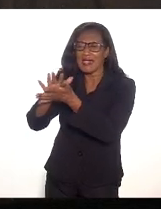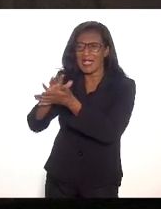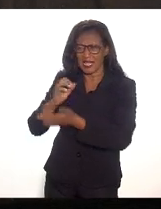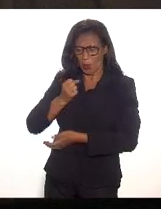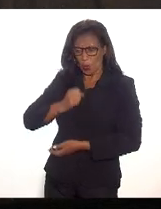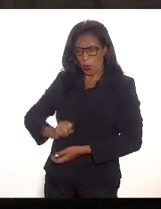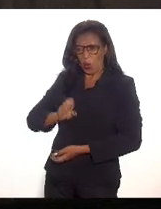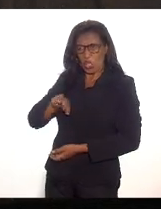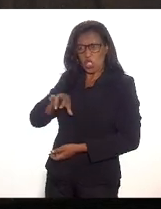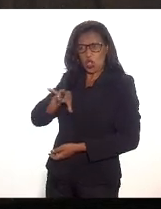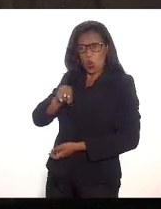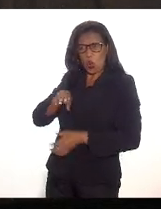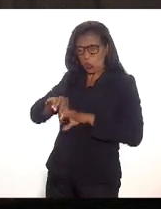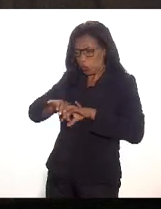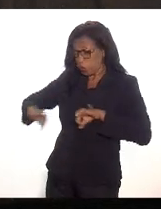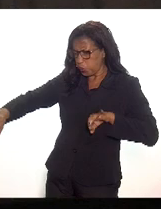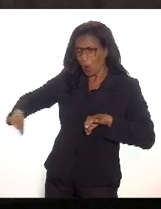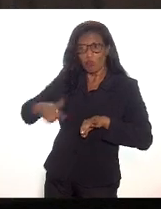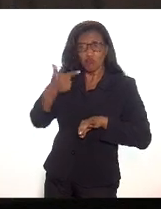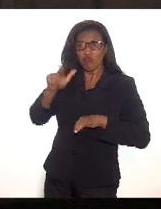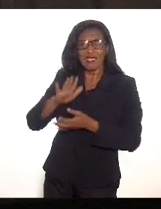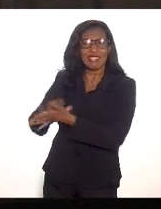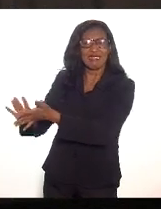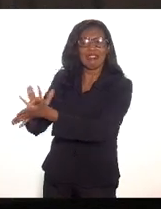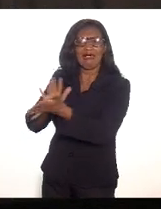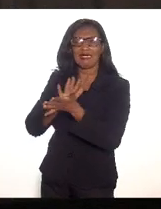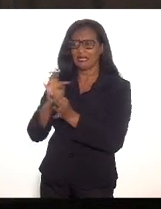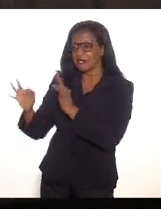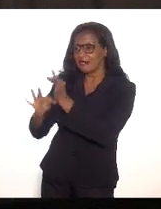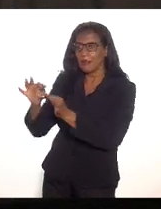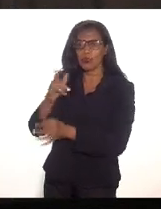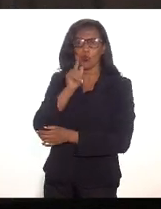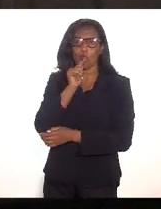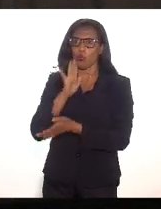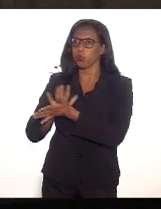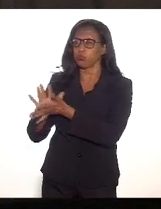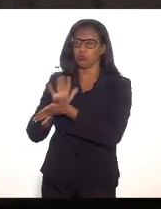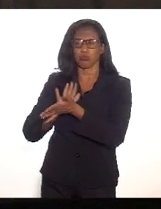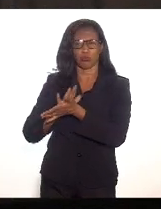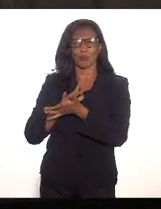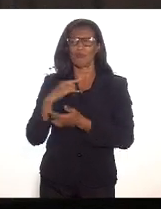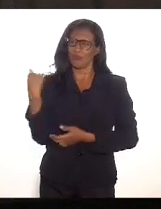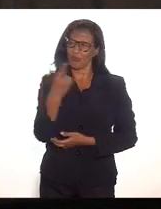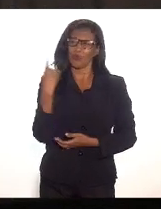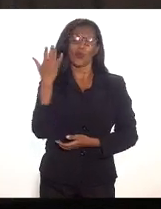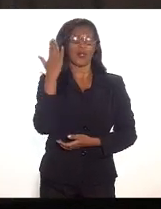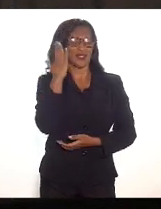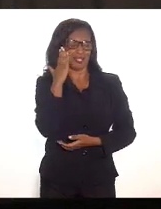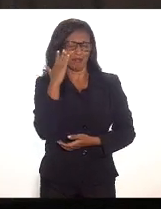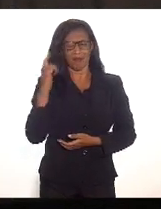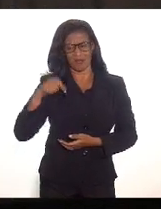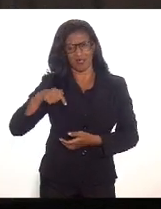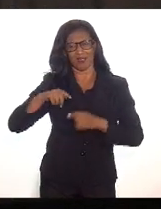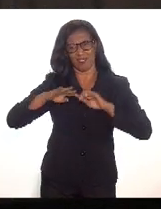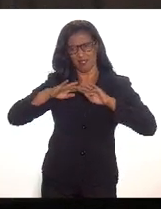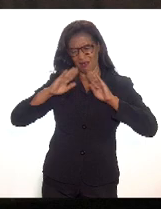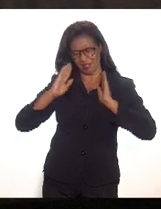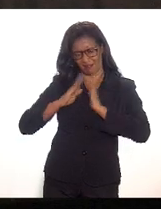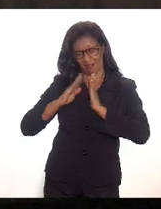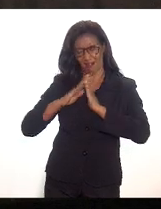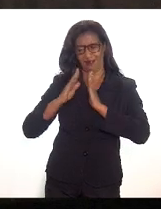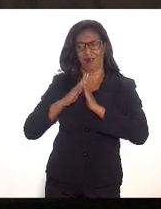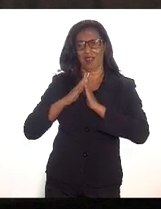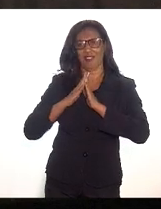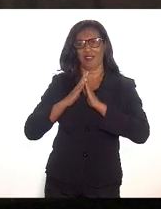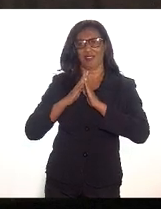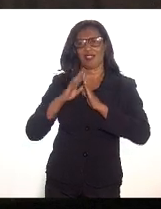e tratamento de água. Nós sabemos aqui dessa tribuna, muitas vezes, sempre para defender a SEDAI pública, porque